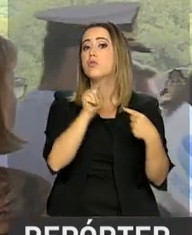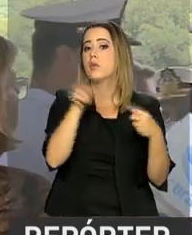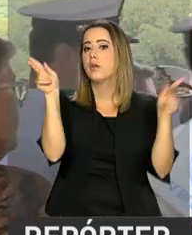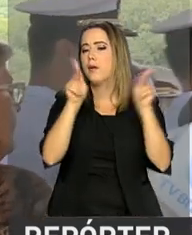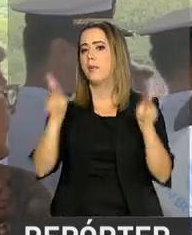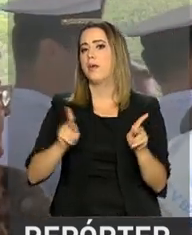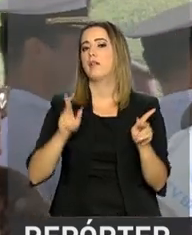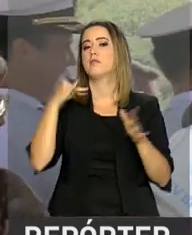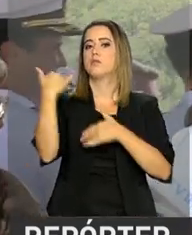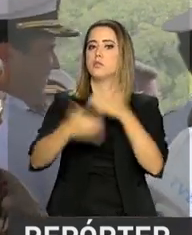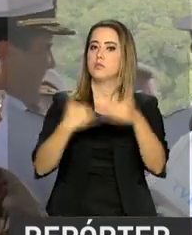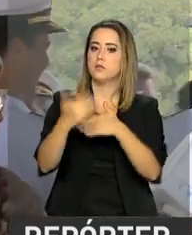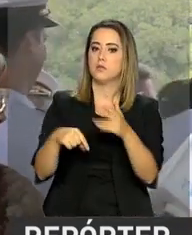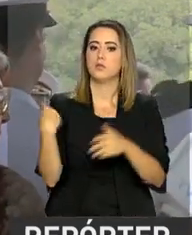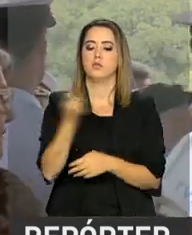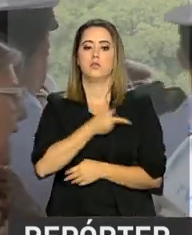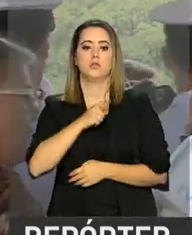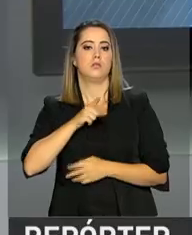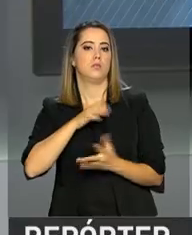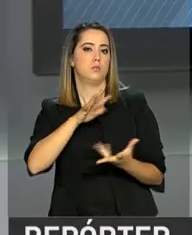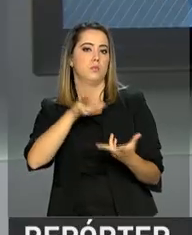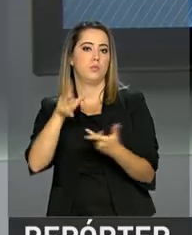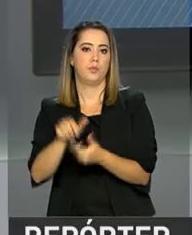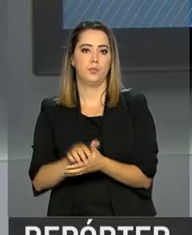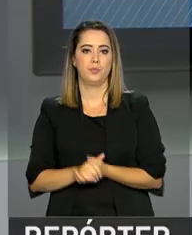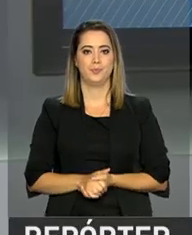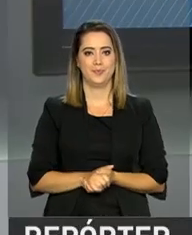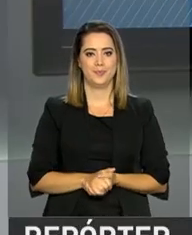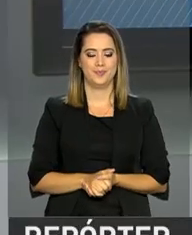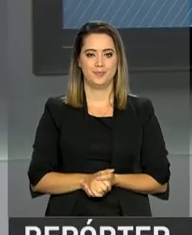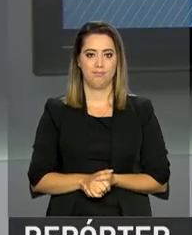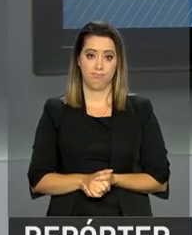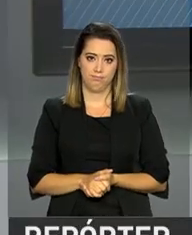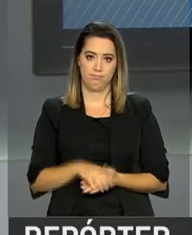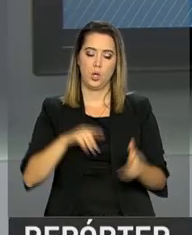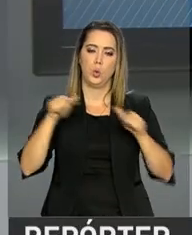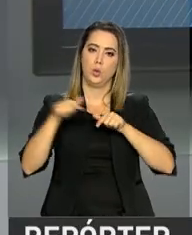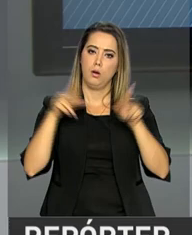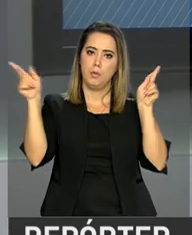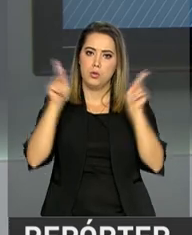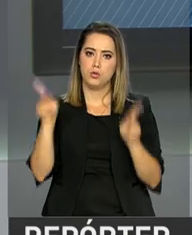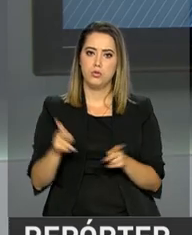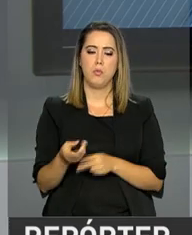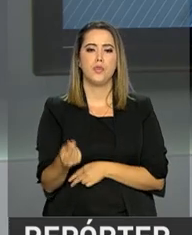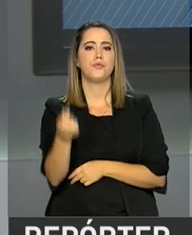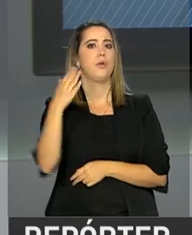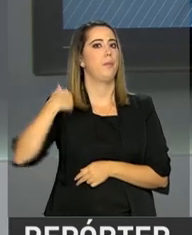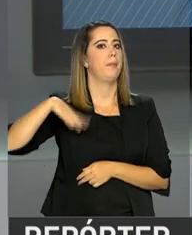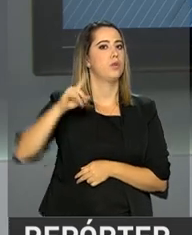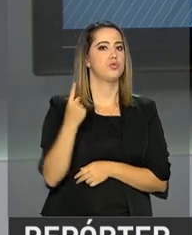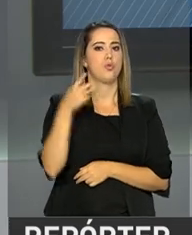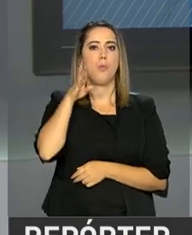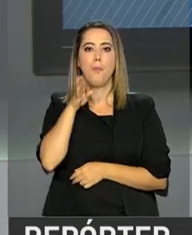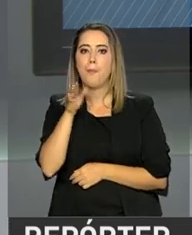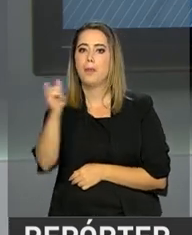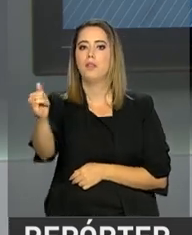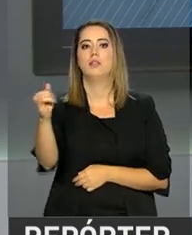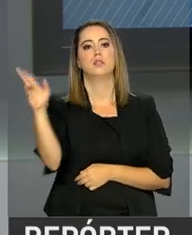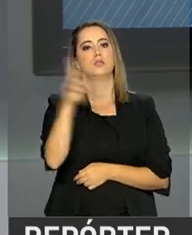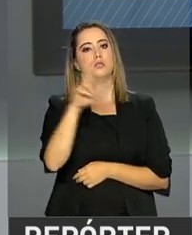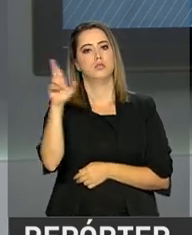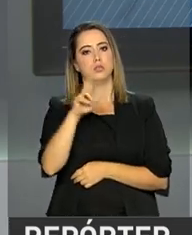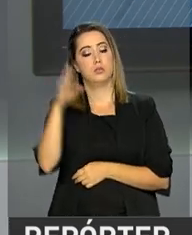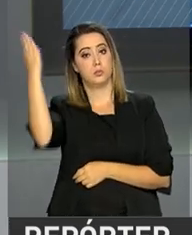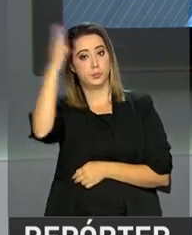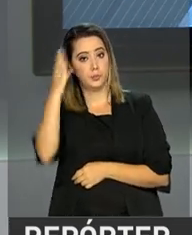desenvolvimento que nós temos no mundo a missão de paz no haiti custou cerca de 1 bilhão e 600 milhões de reais